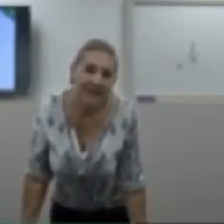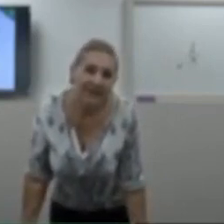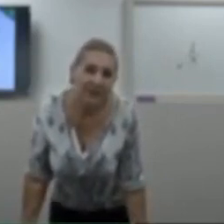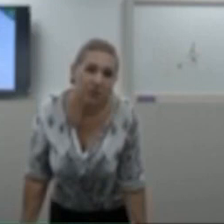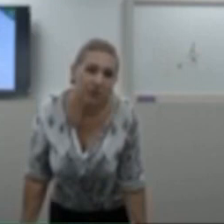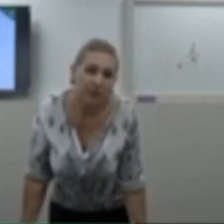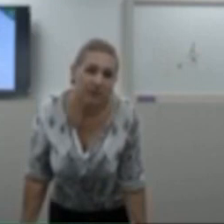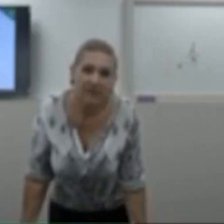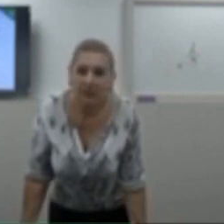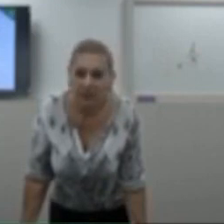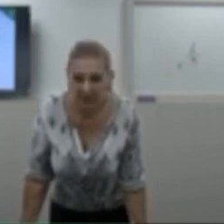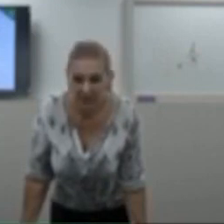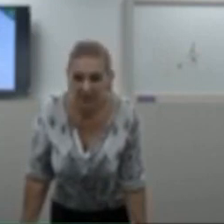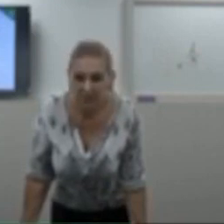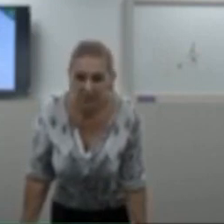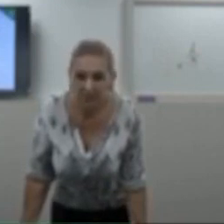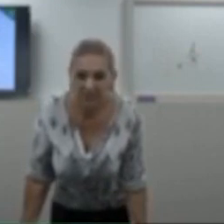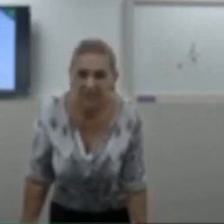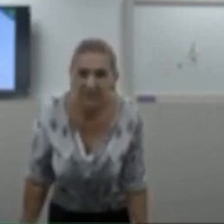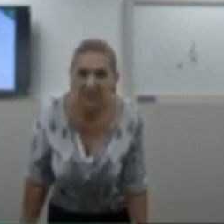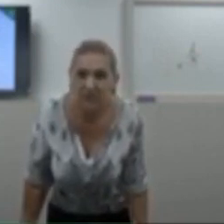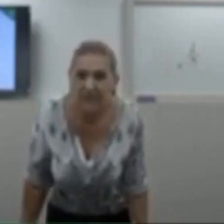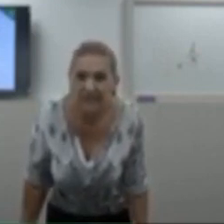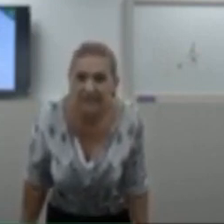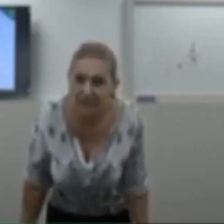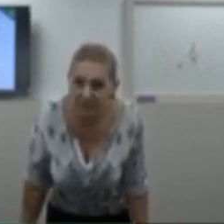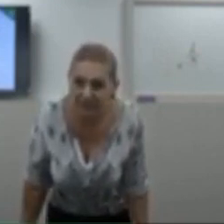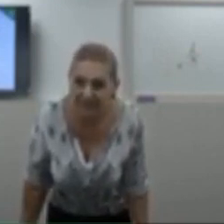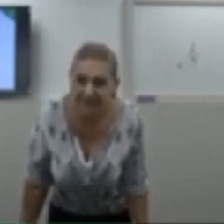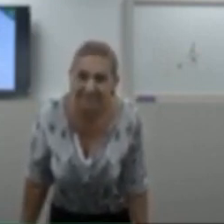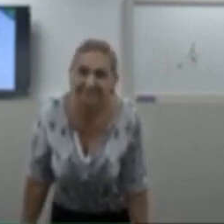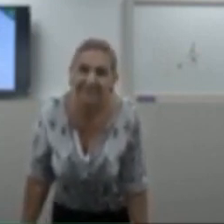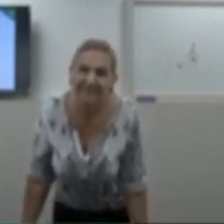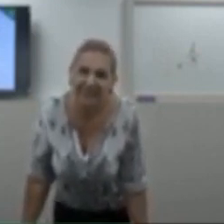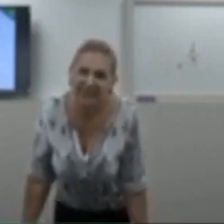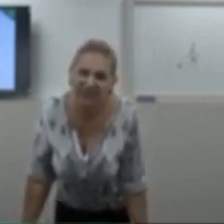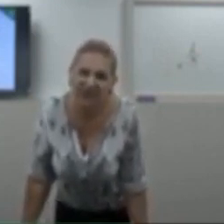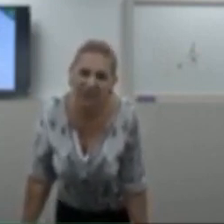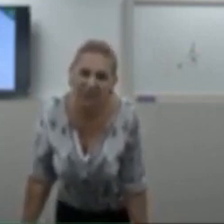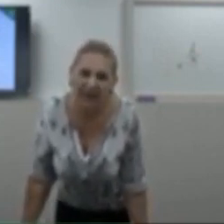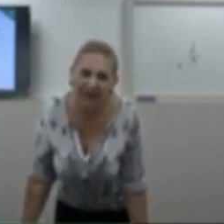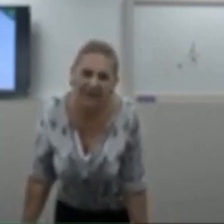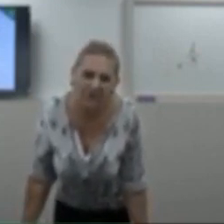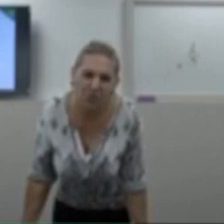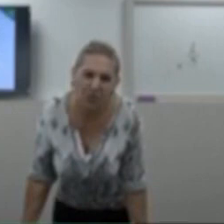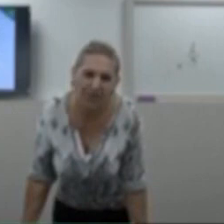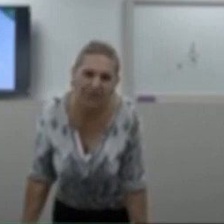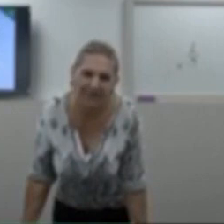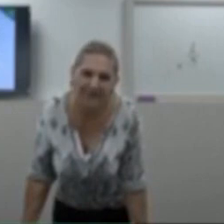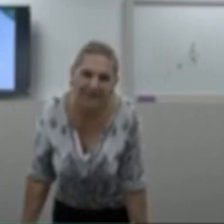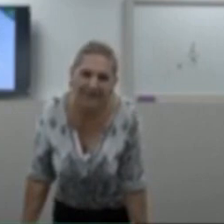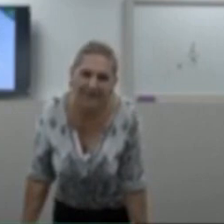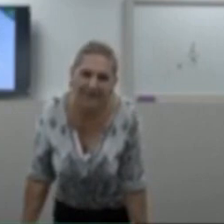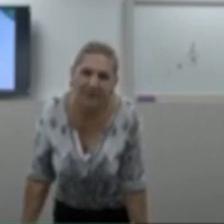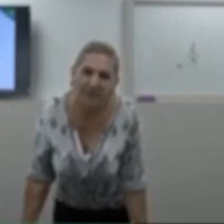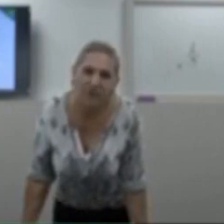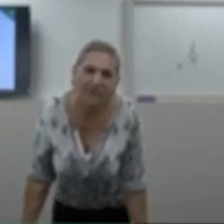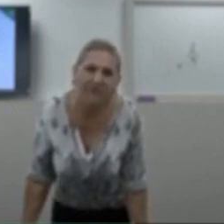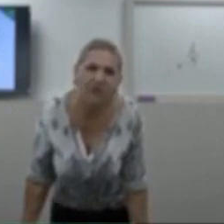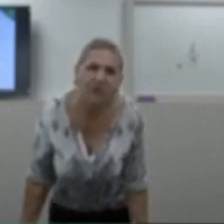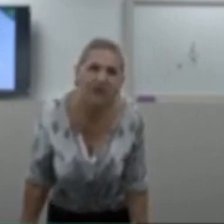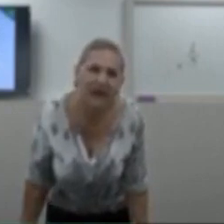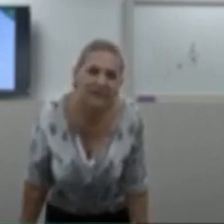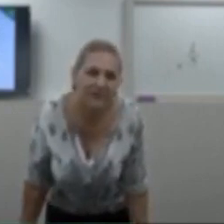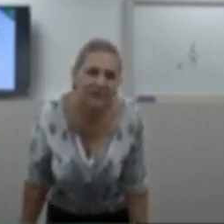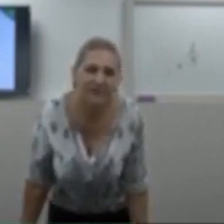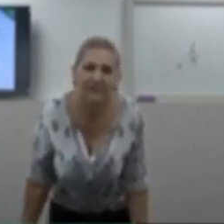fiquei com vontade de comer esse negócio aí e agora não tenho grana. Pois é, acho que foi mal, né? Desculpa. Talvez se